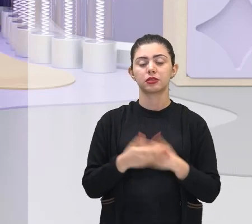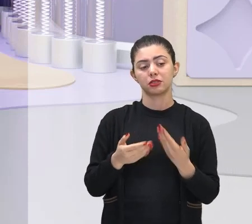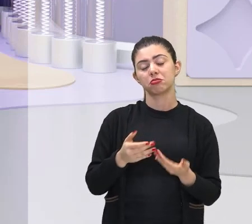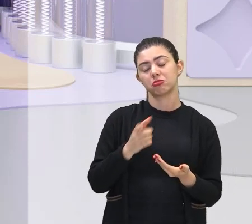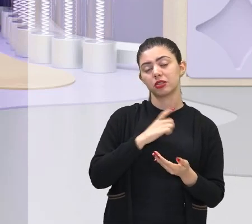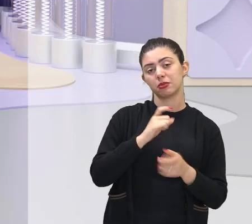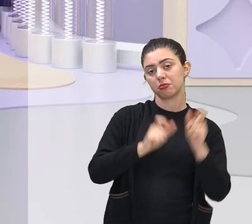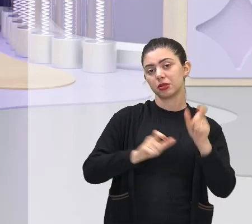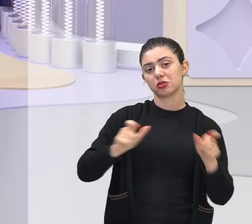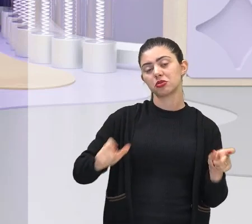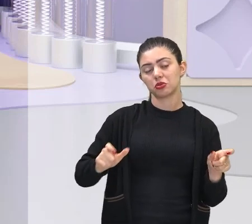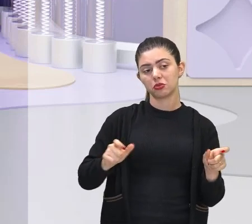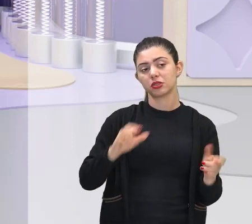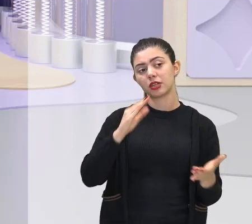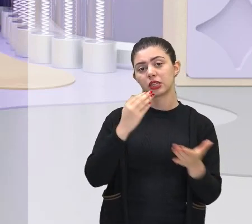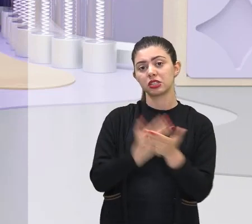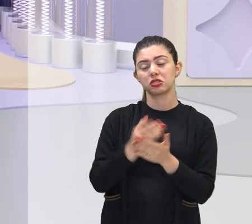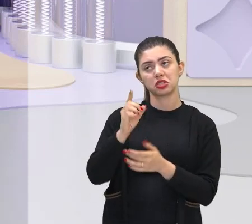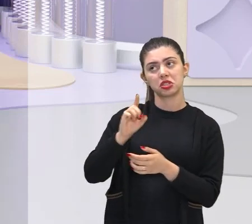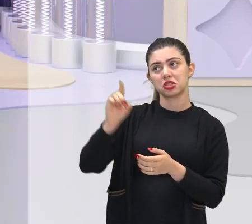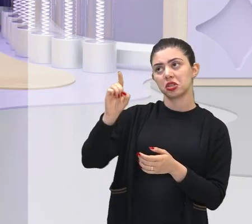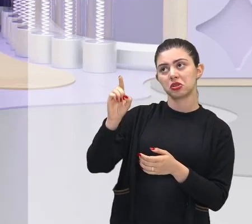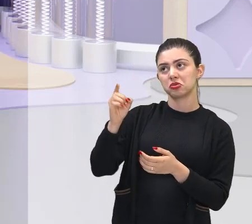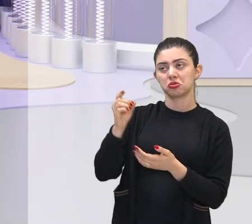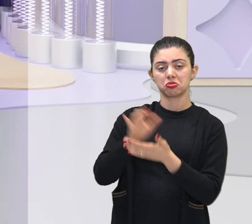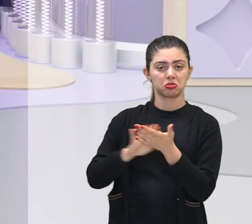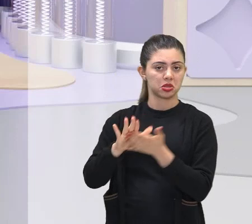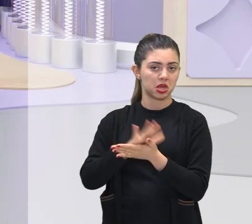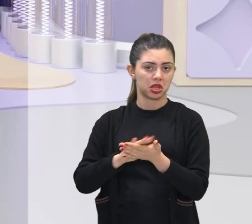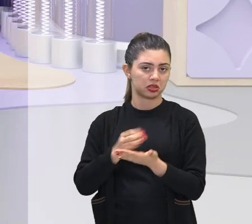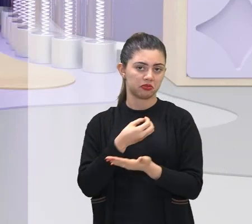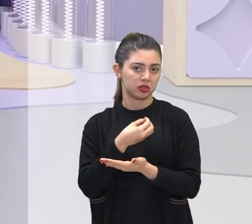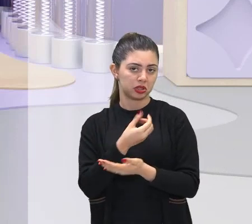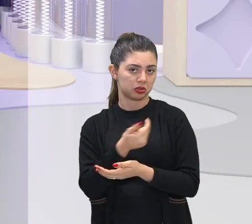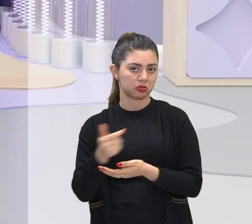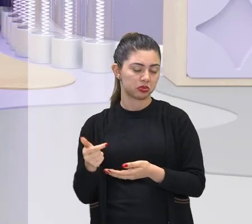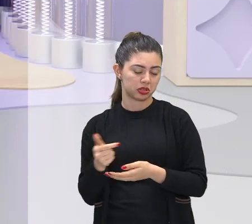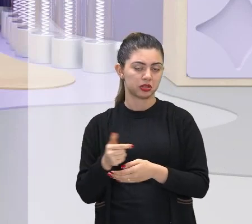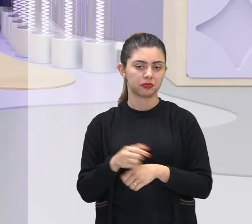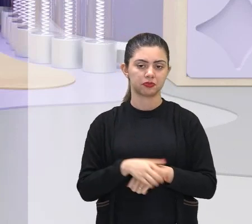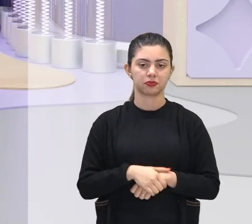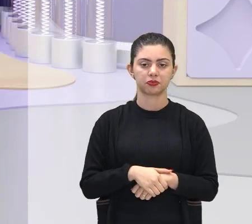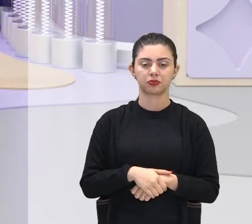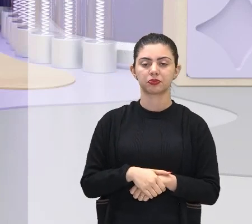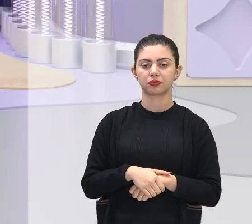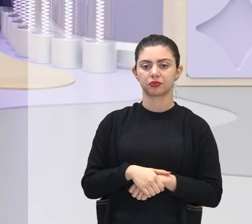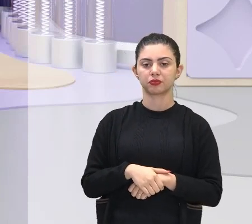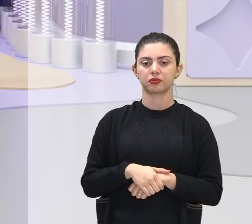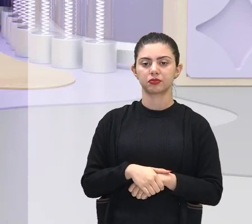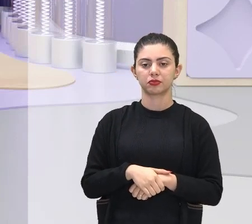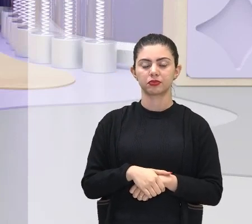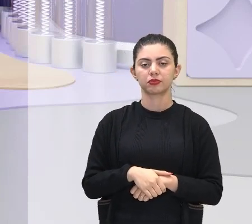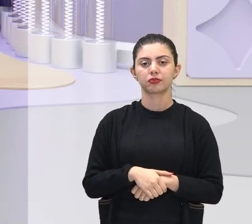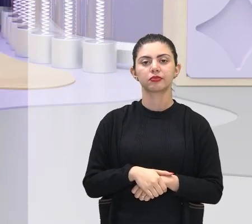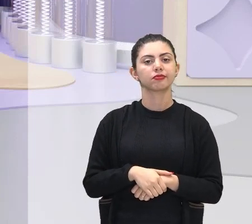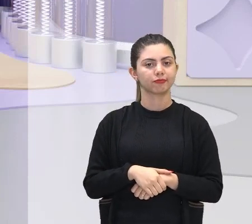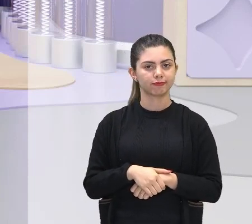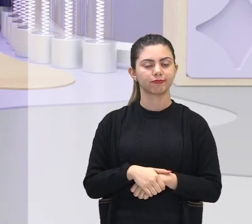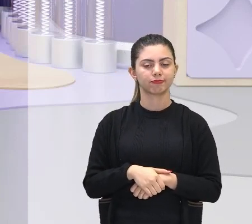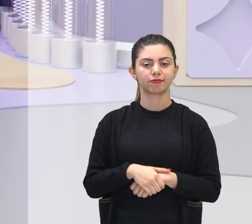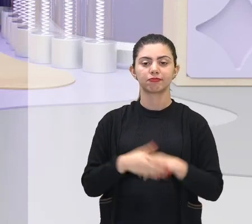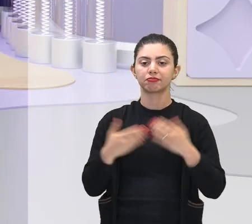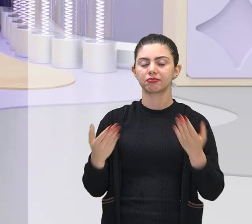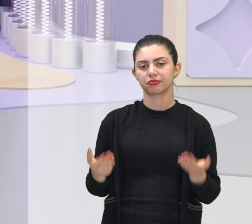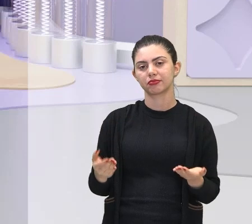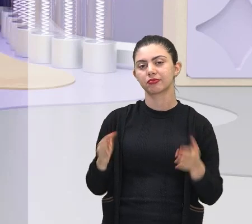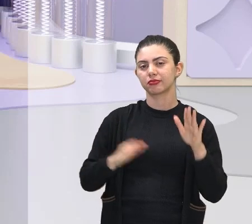que negam, que acham que não existe nenhuma divindade, nenhum poder superior a nós,